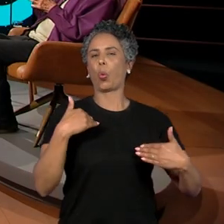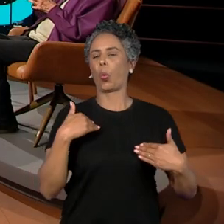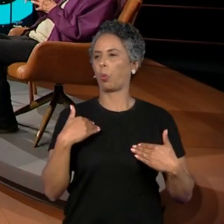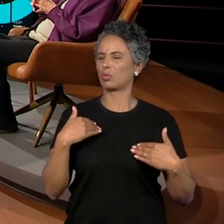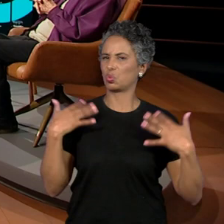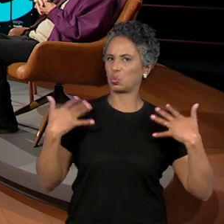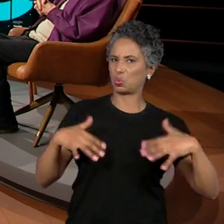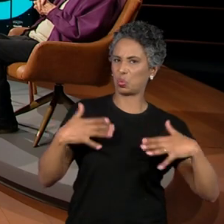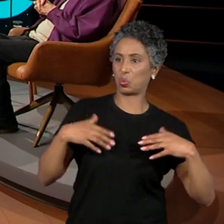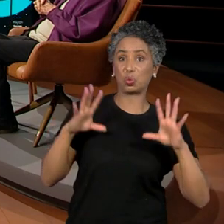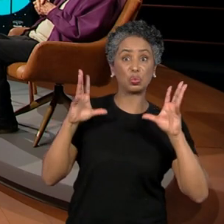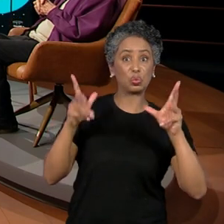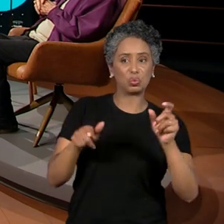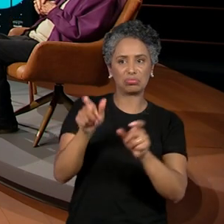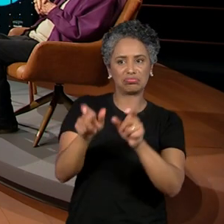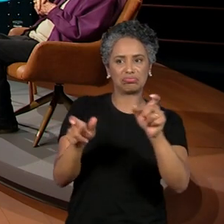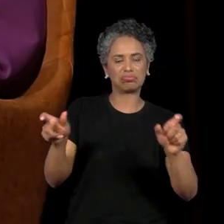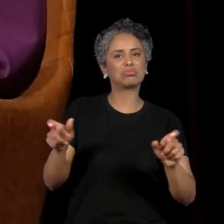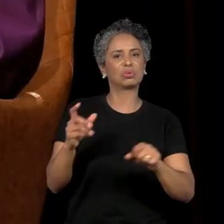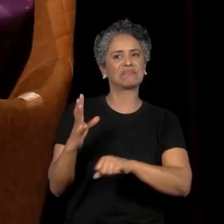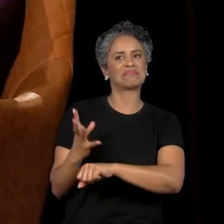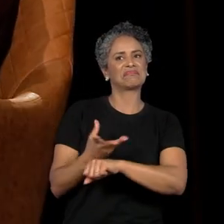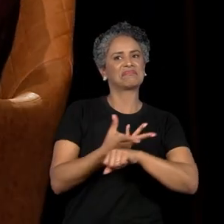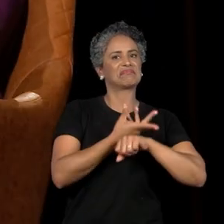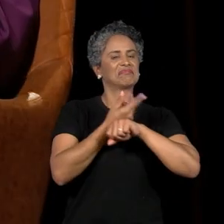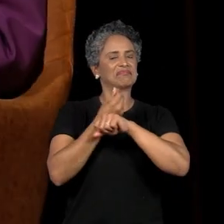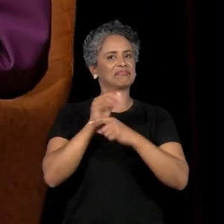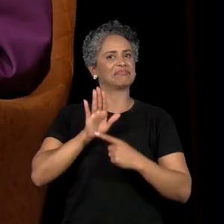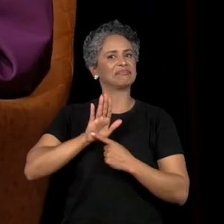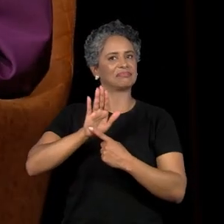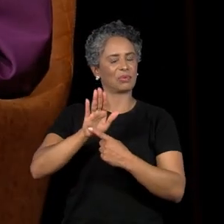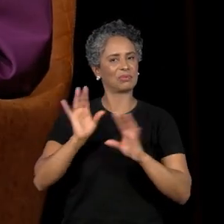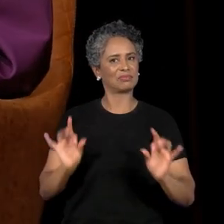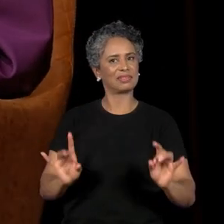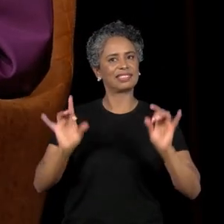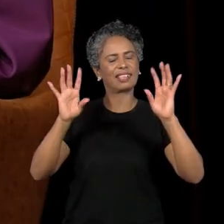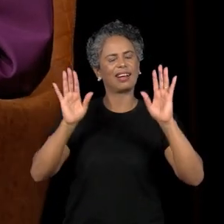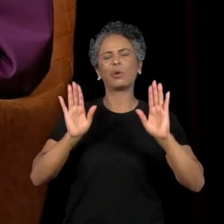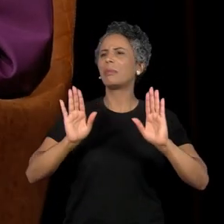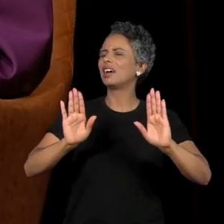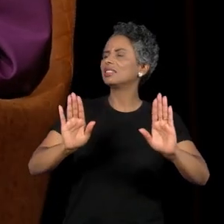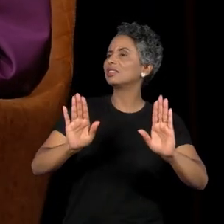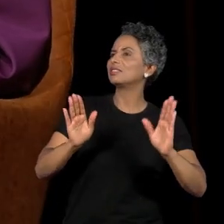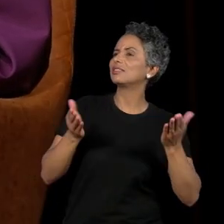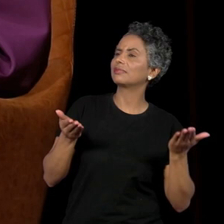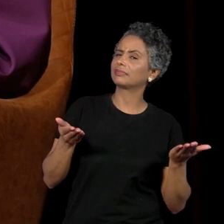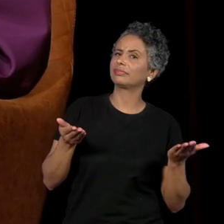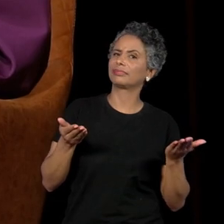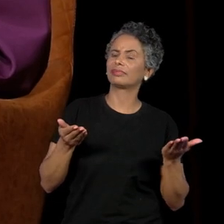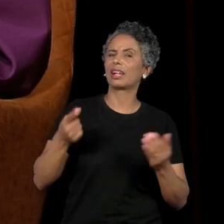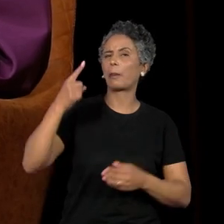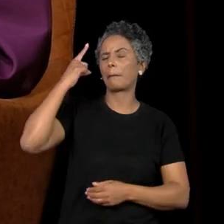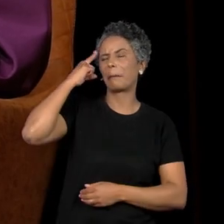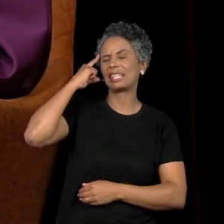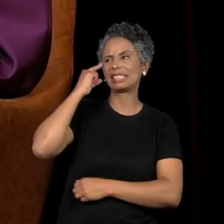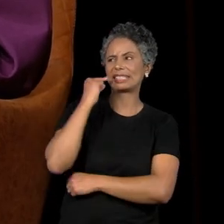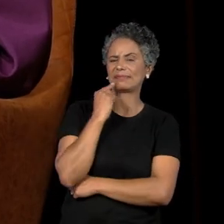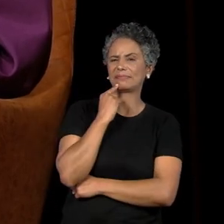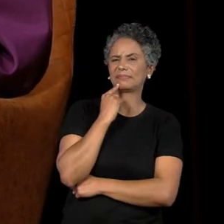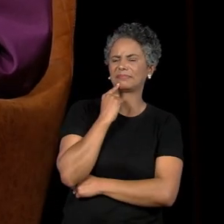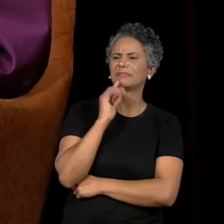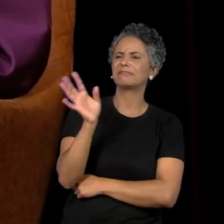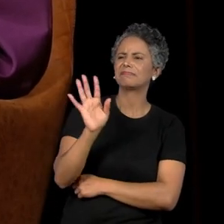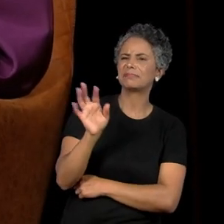que fazia a Louva a Deus. E o Carlos Leite voltou. Aí nós falamos assim, professor,